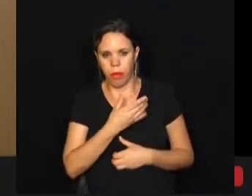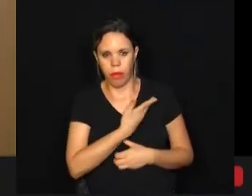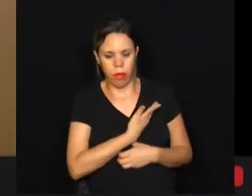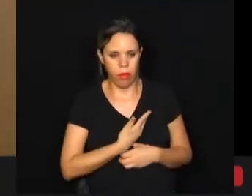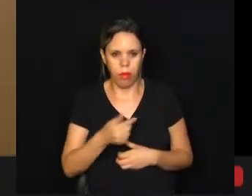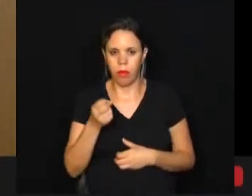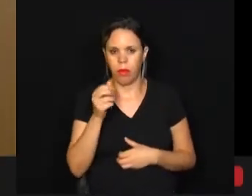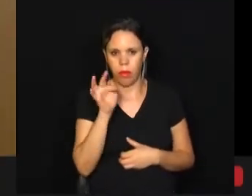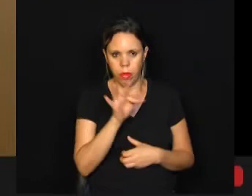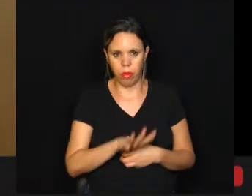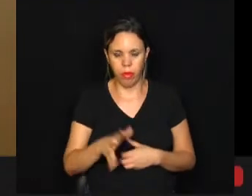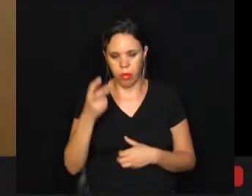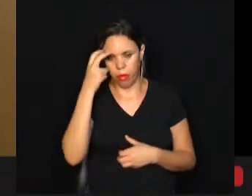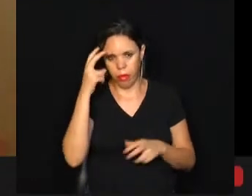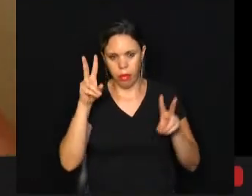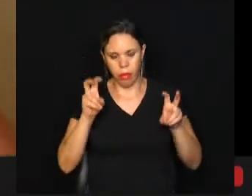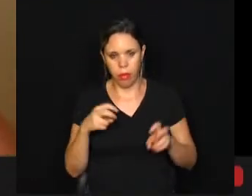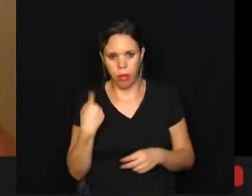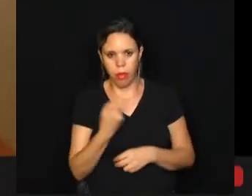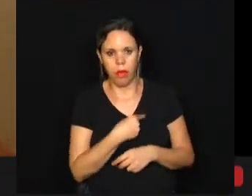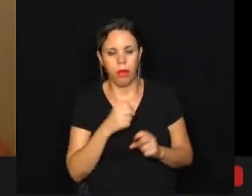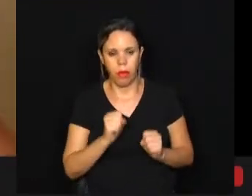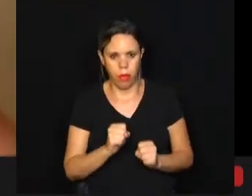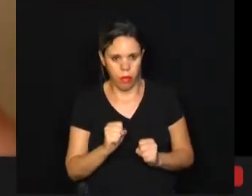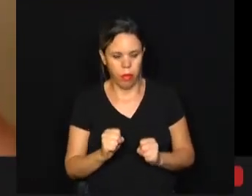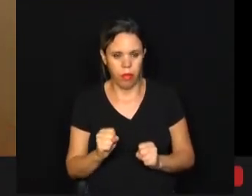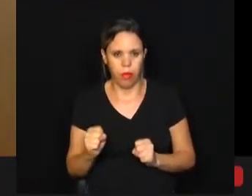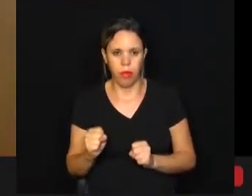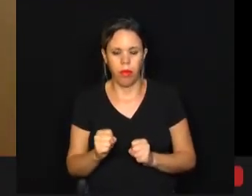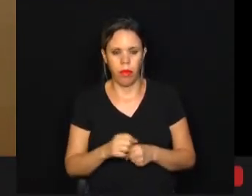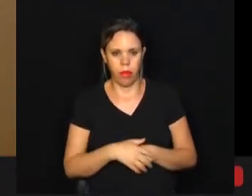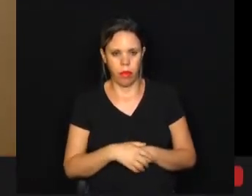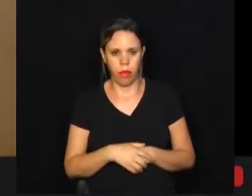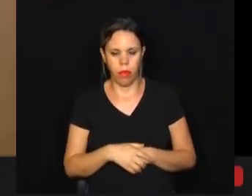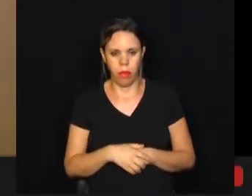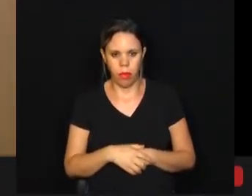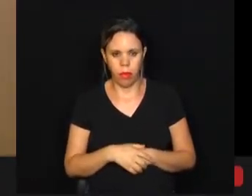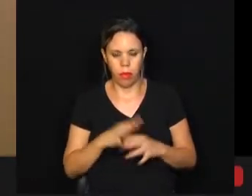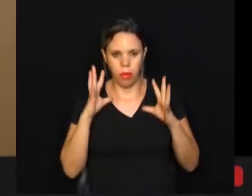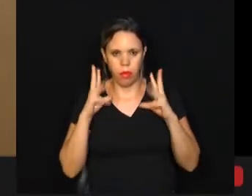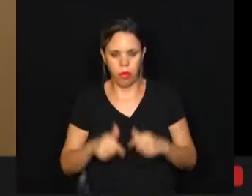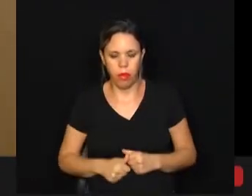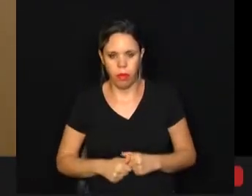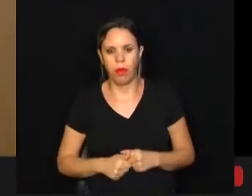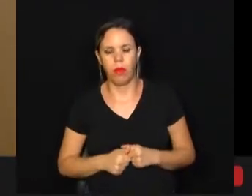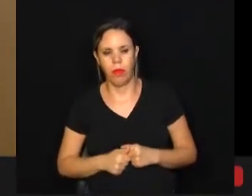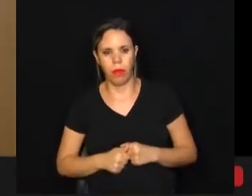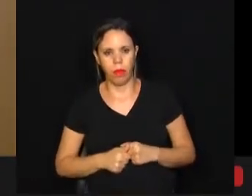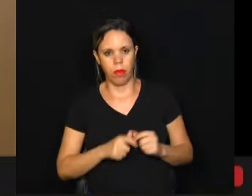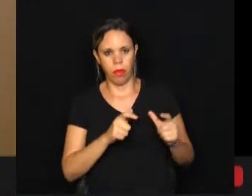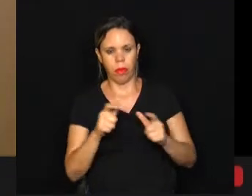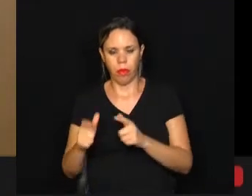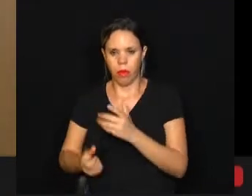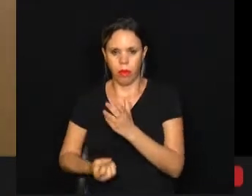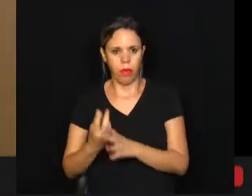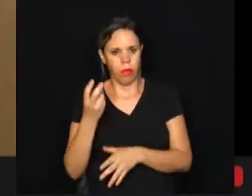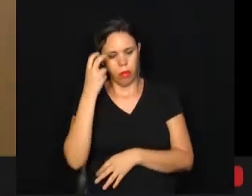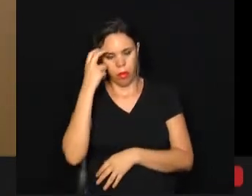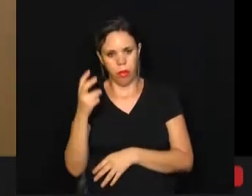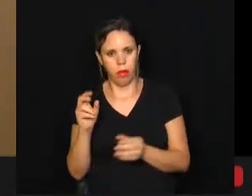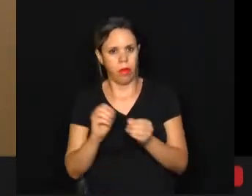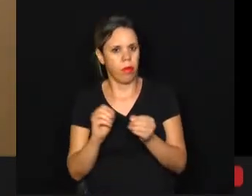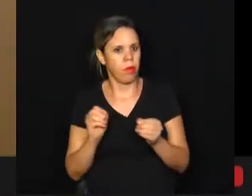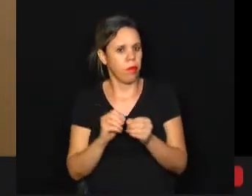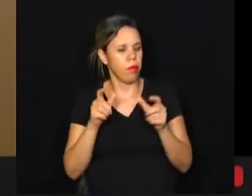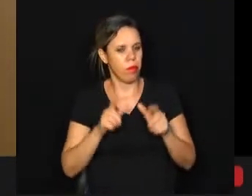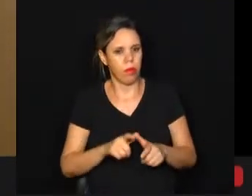à cultura, de modo que a gente vai poder, com essas águas, limpar o território e fazer a cultura outra vez ocupar